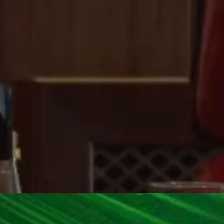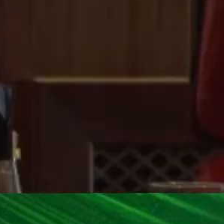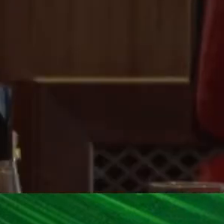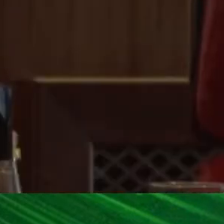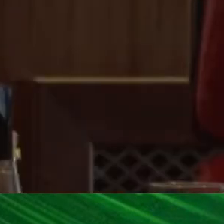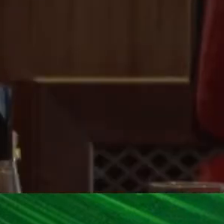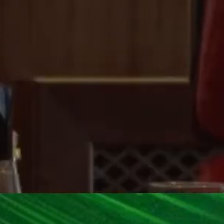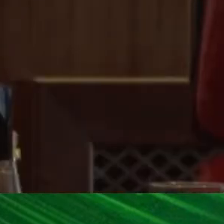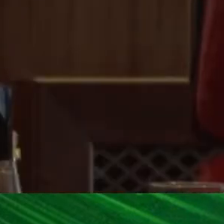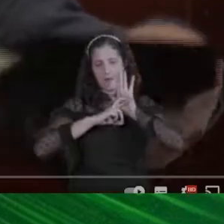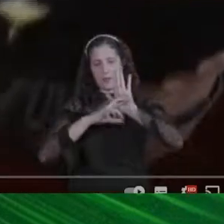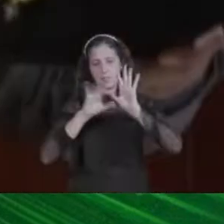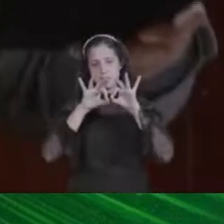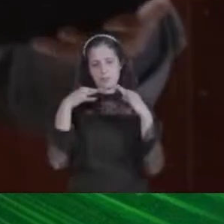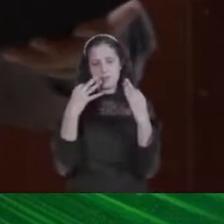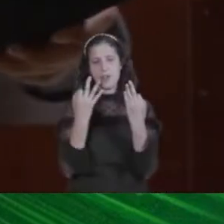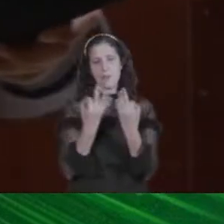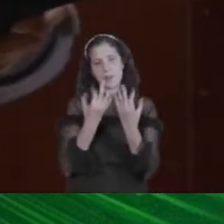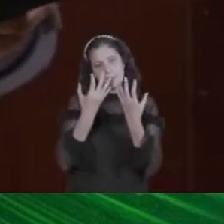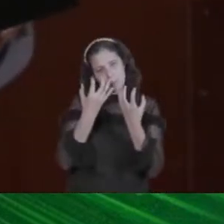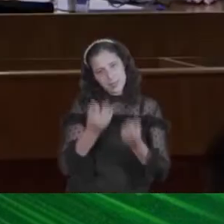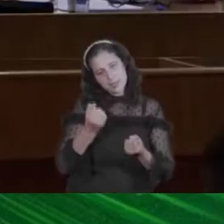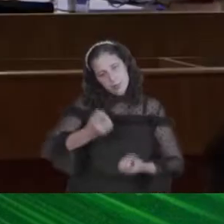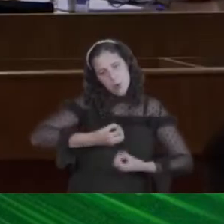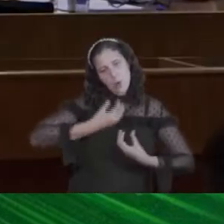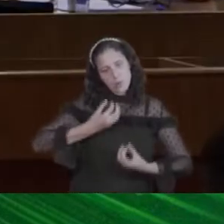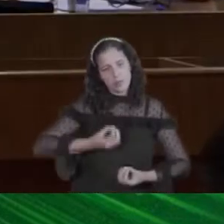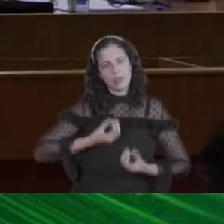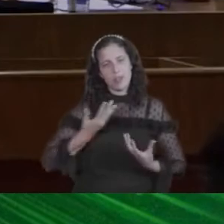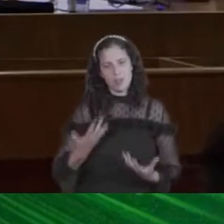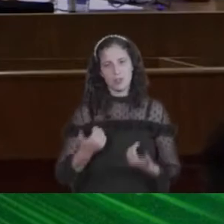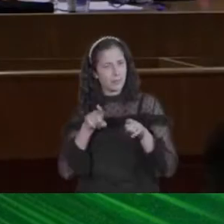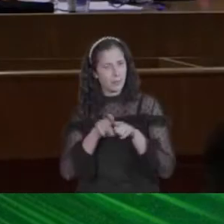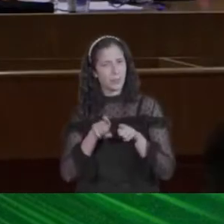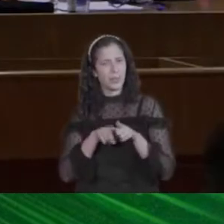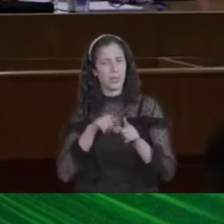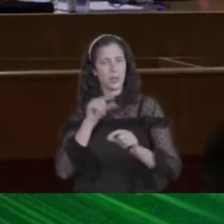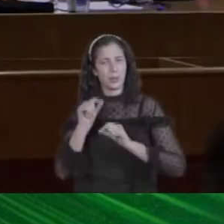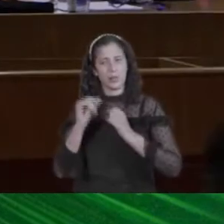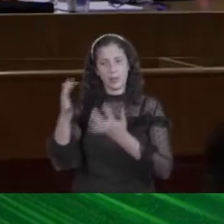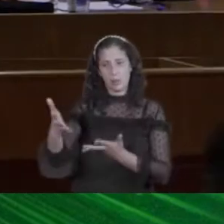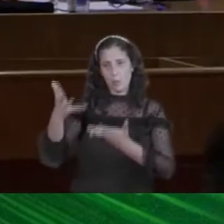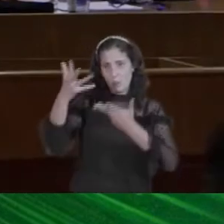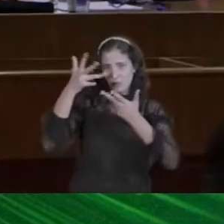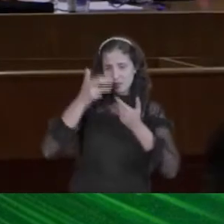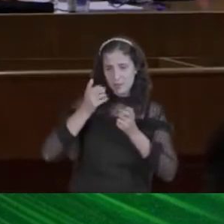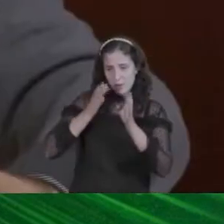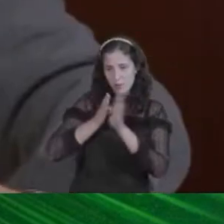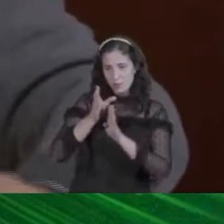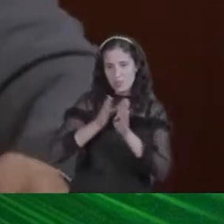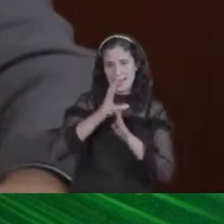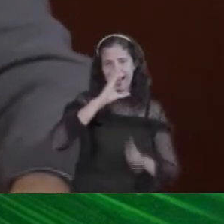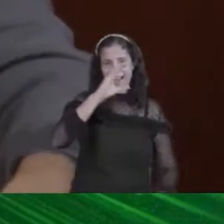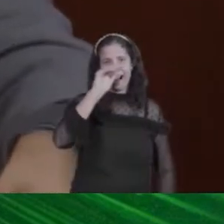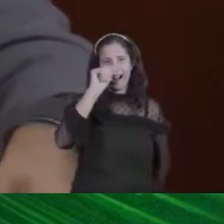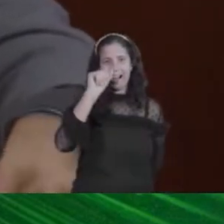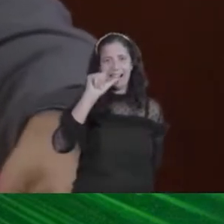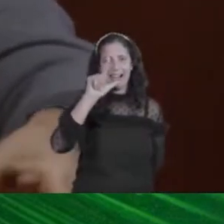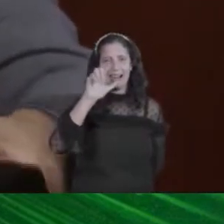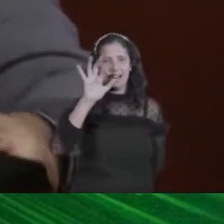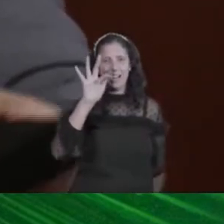que entrega essa homenagem essa placa por favor Conselheiro kalefe uma duas